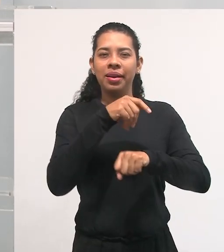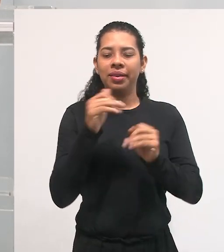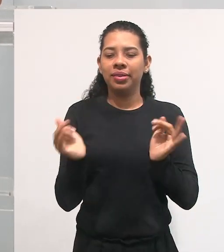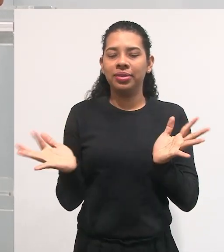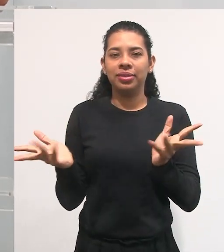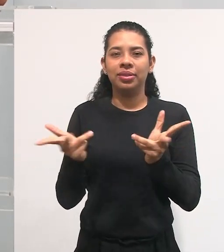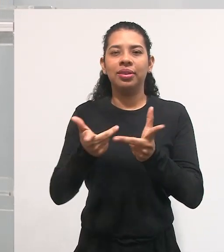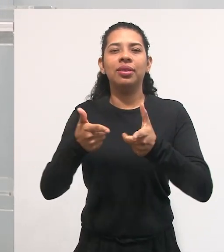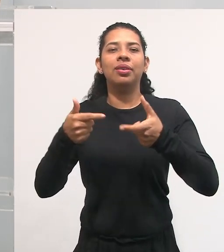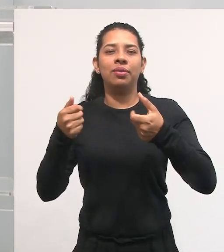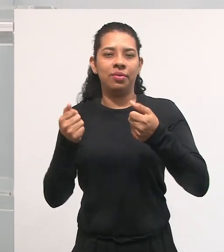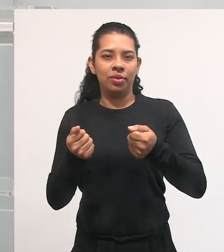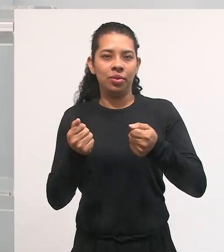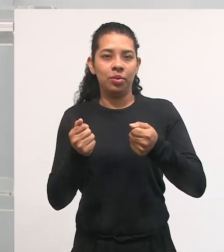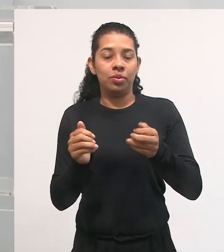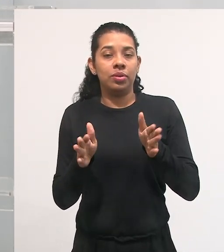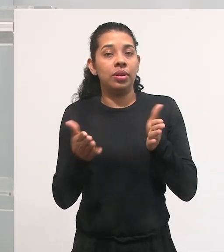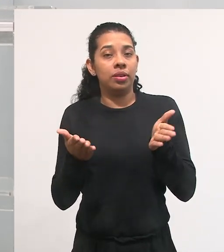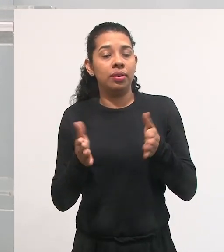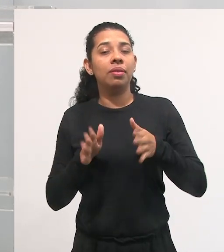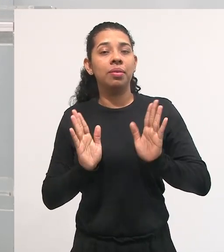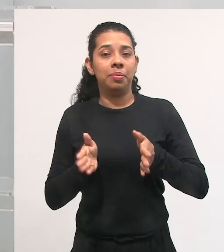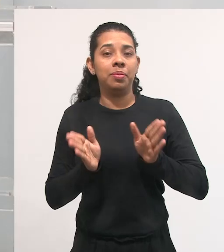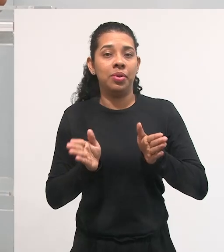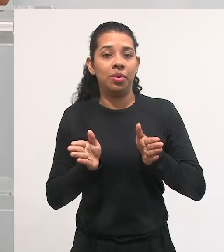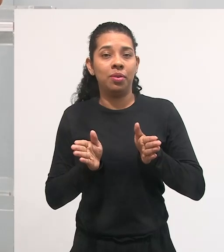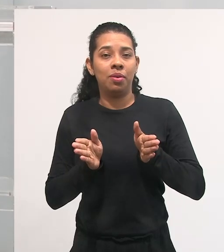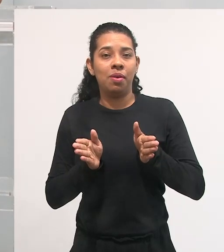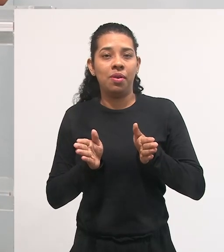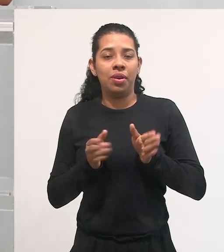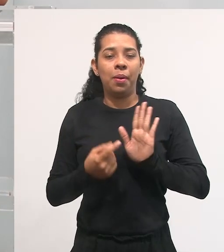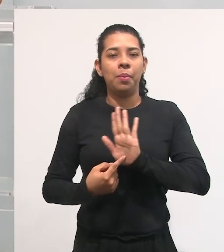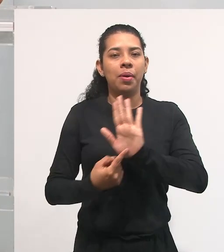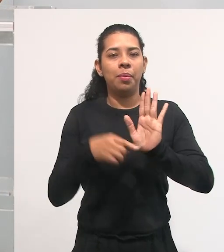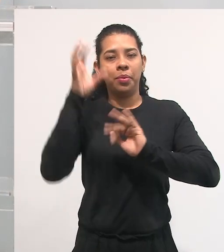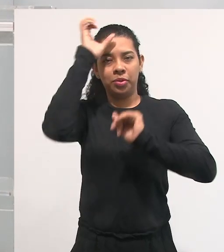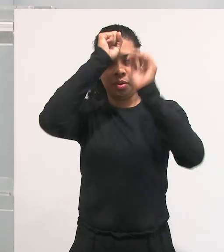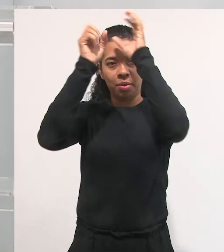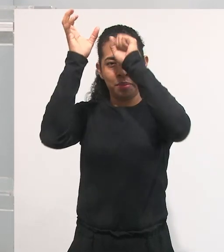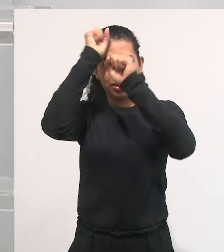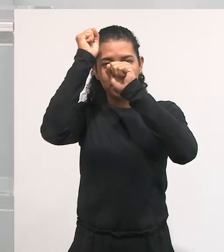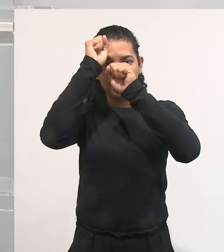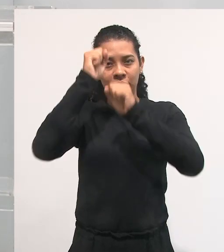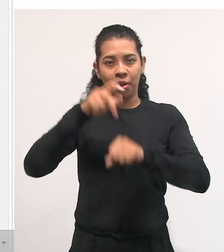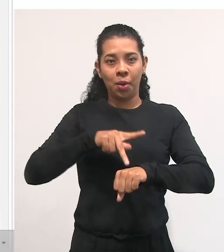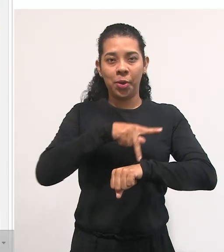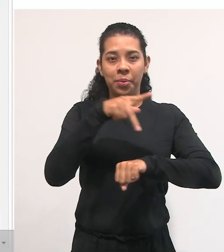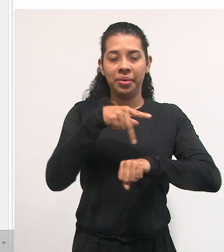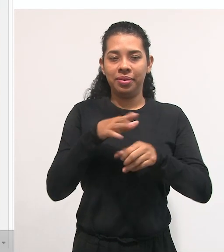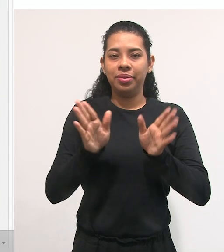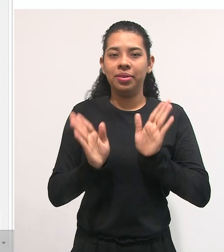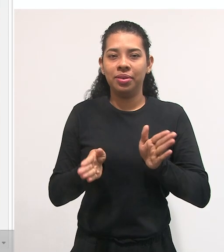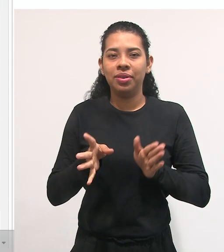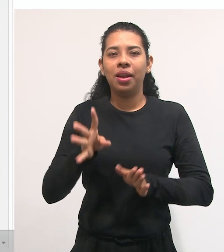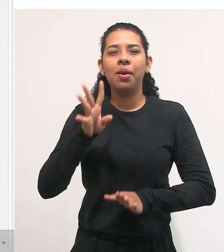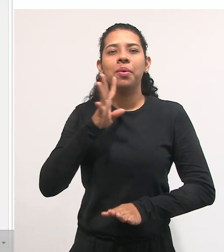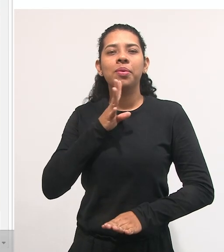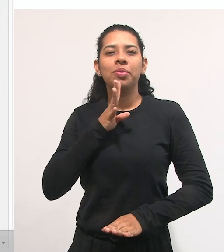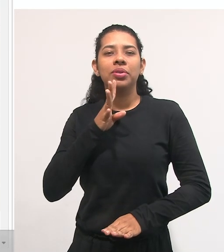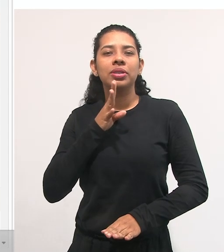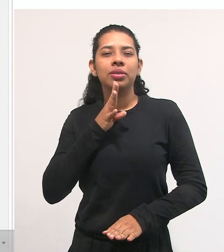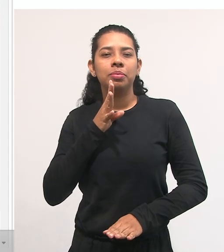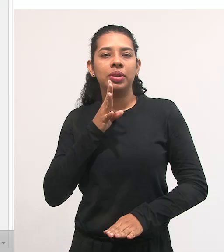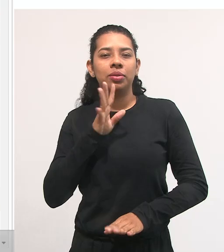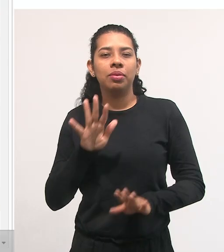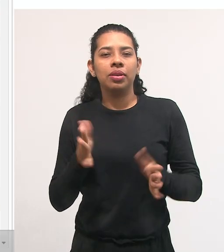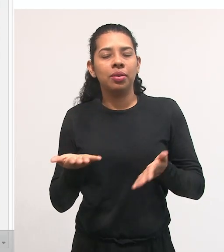Maravilhas e o País das Maravilhas na nossa acepção aqui é o país do conhecimento Então vamos seguir o coelho